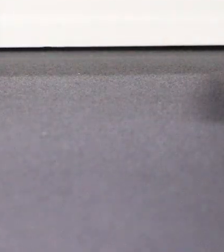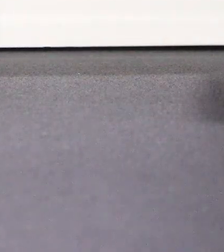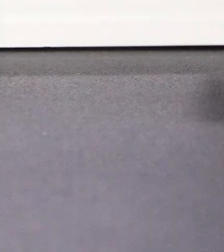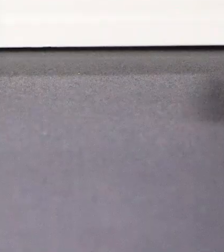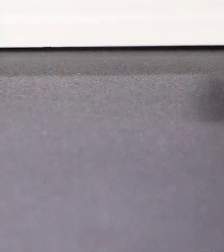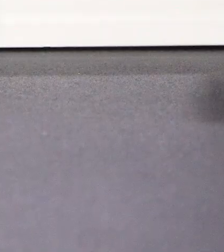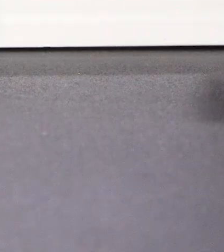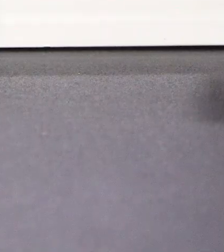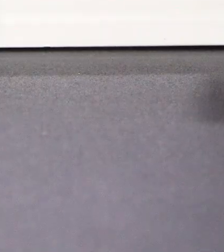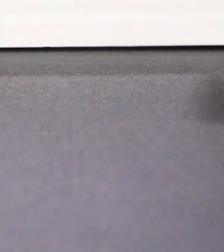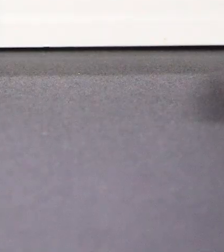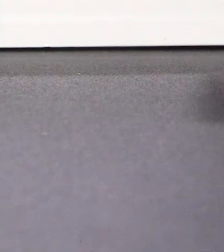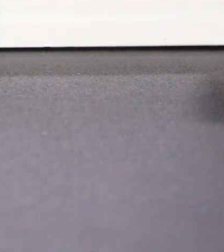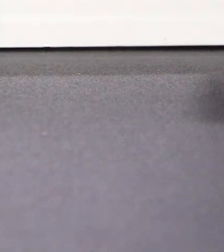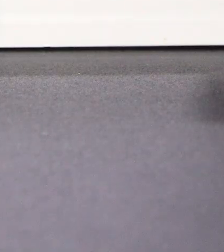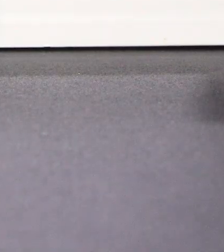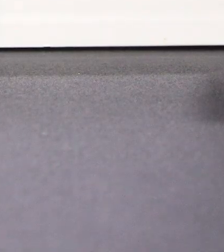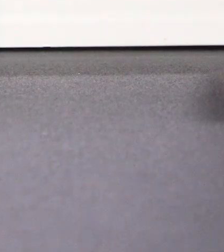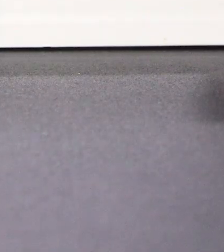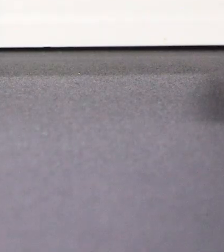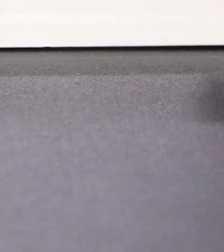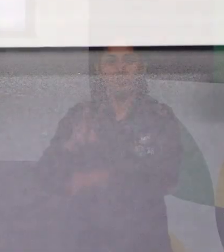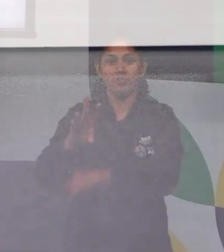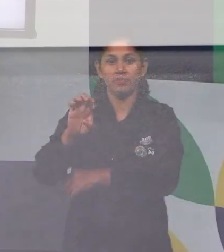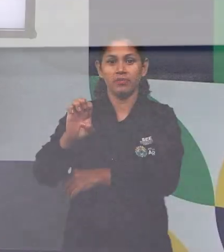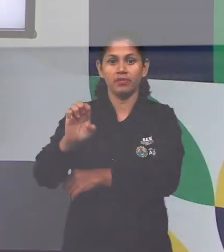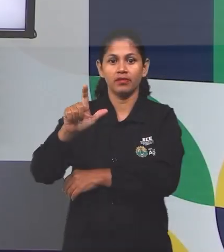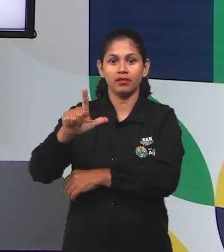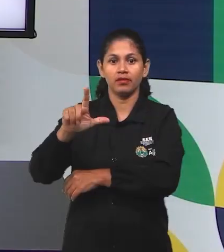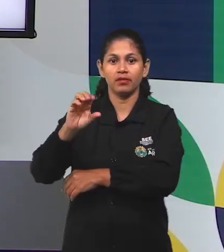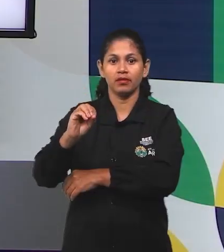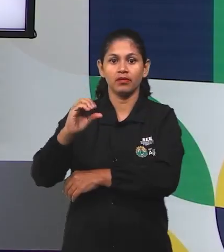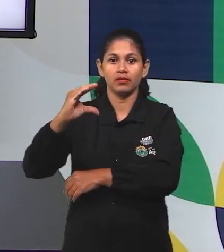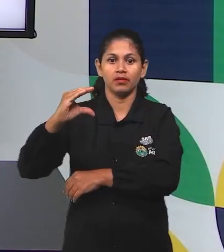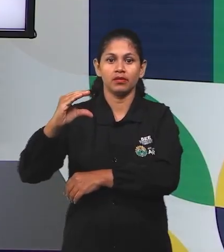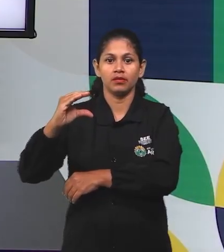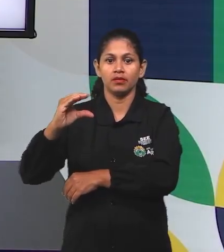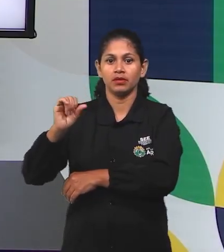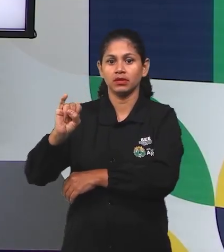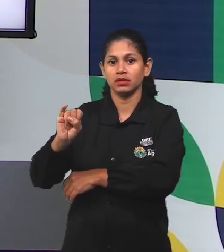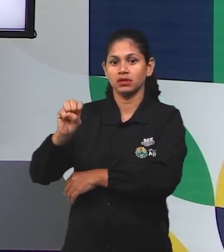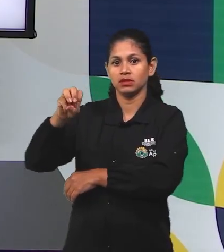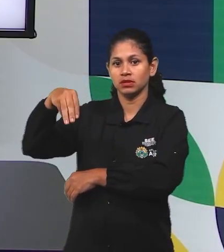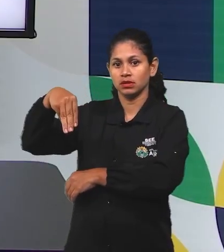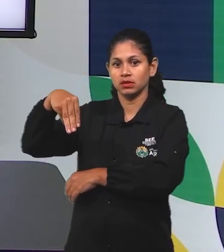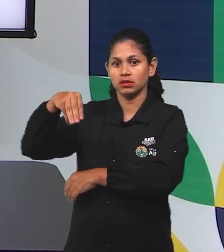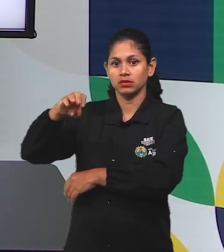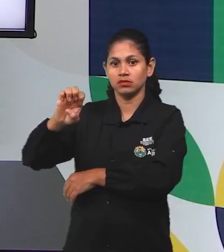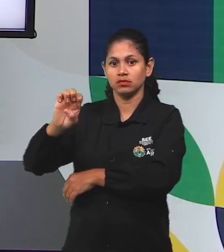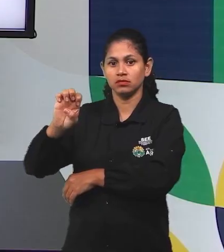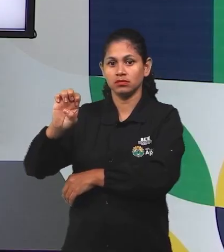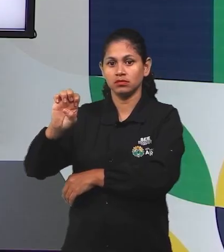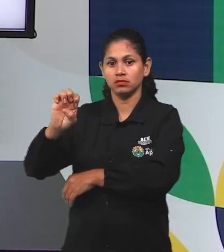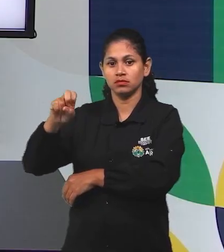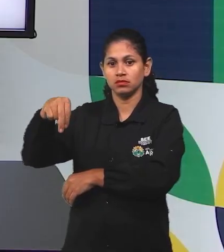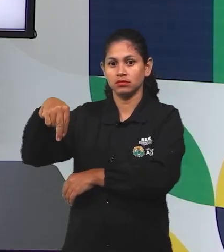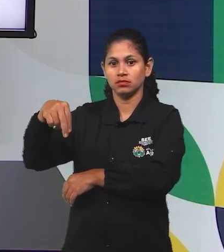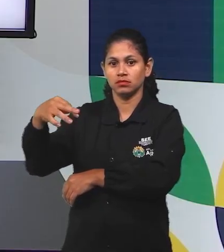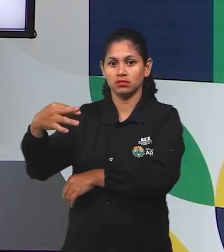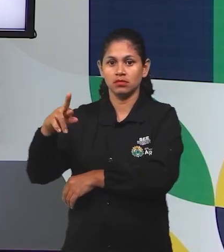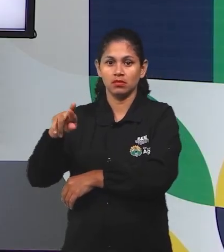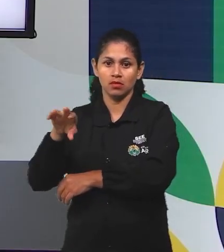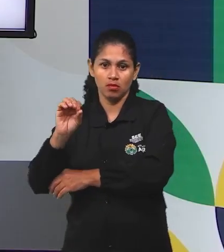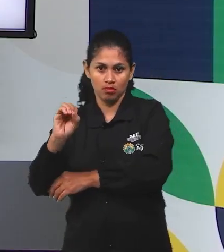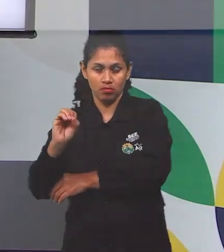um velocímetro. E aqui você vai aprender na prática como que a gente faz o cálculo de velocidade. Nós temos